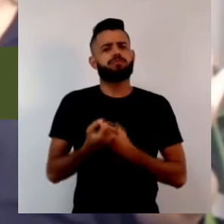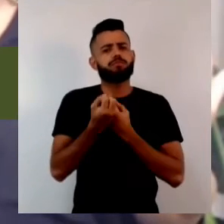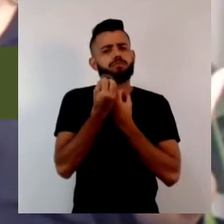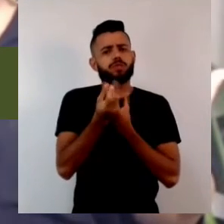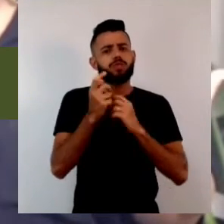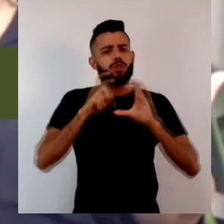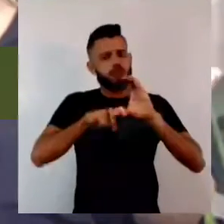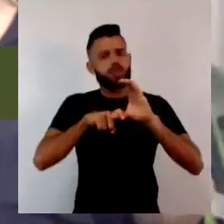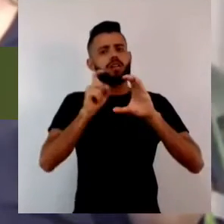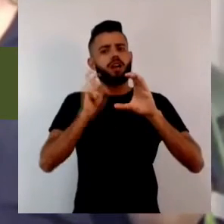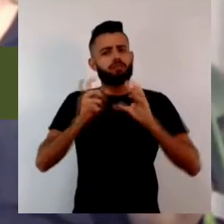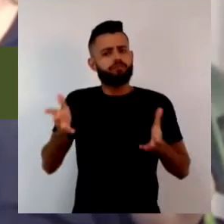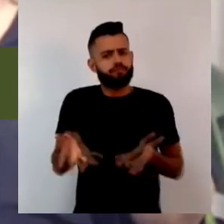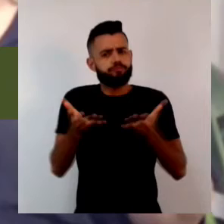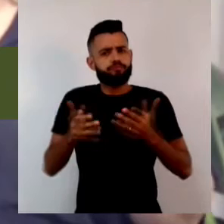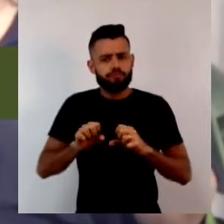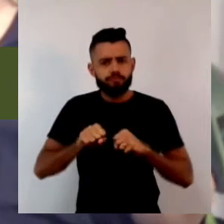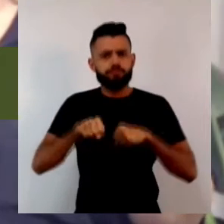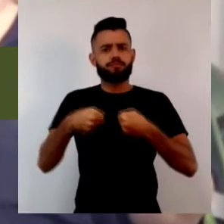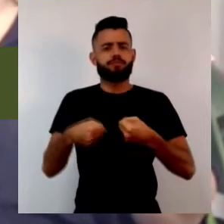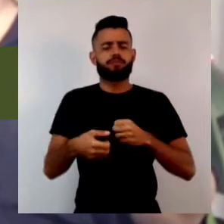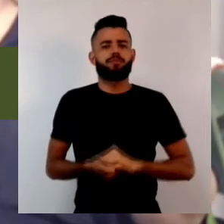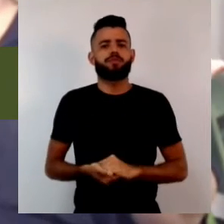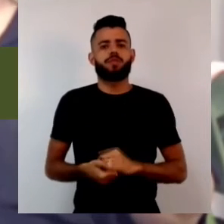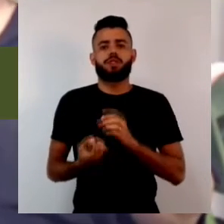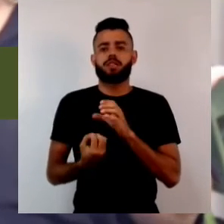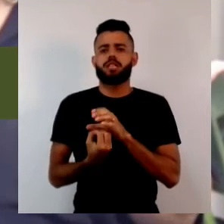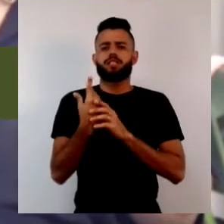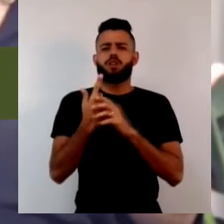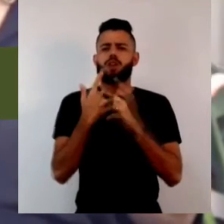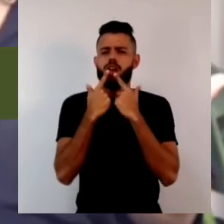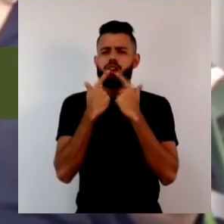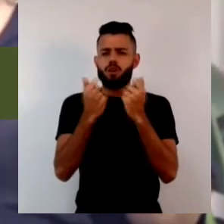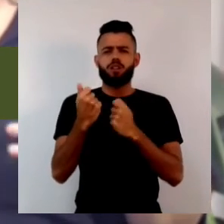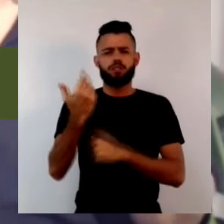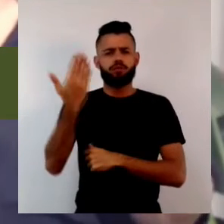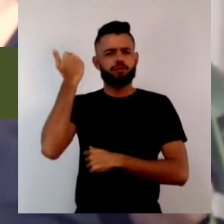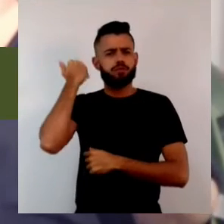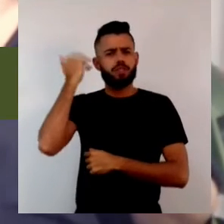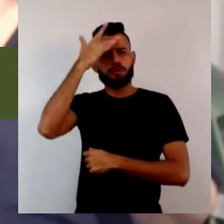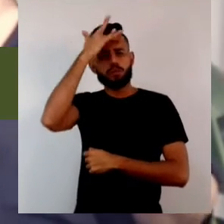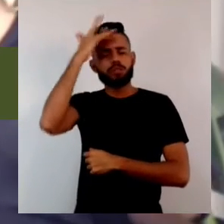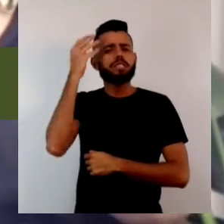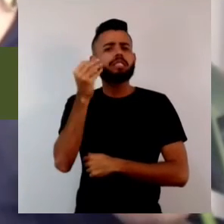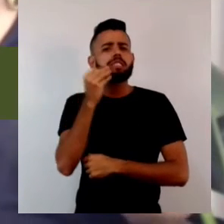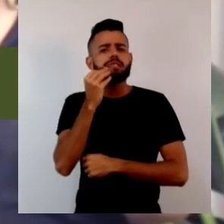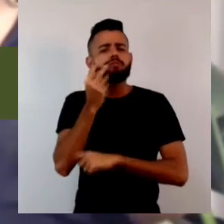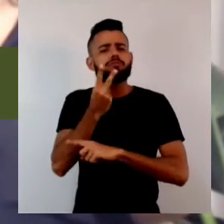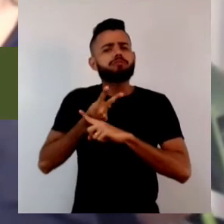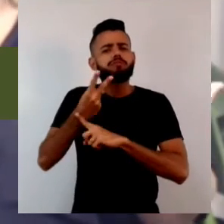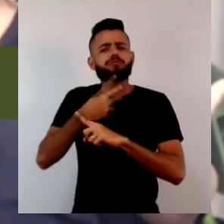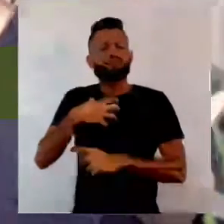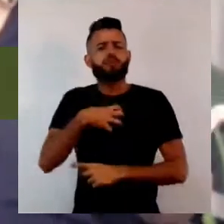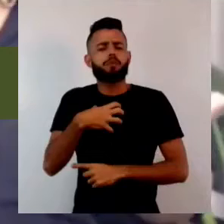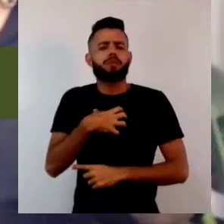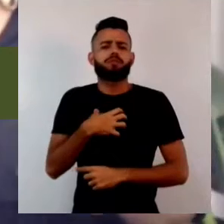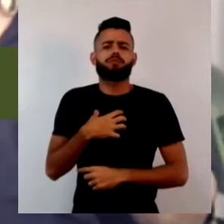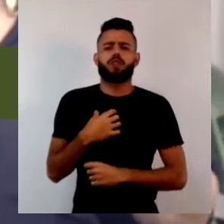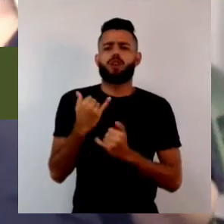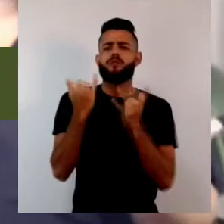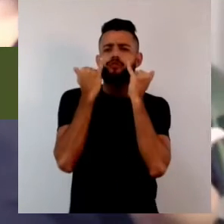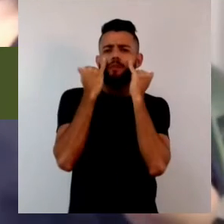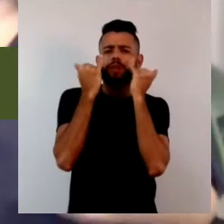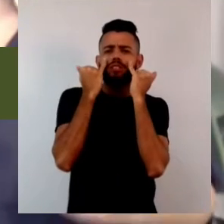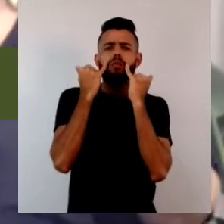Desde a criação da linguagem, as pessoas vêm buscando formas de utilizar a informação para entenderem ainda mais sobre seus